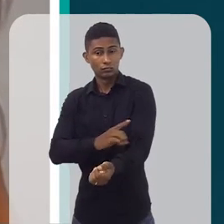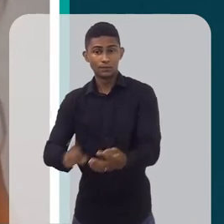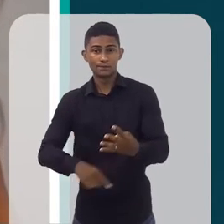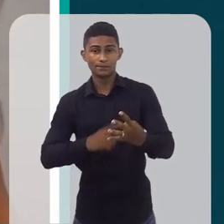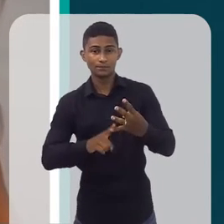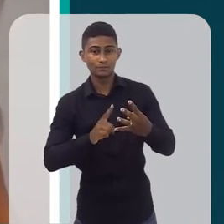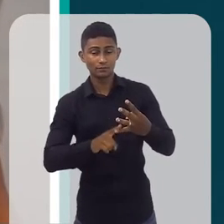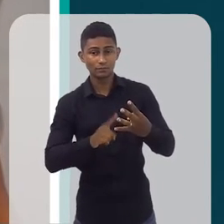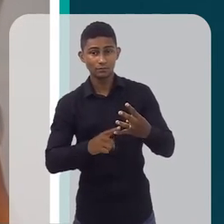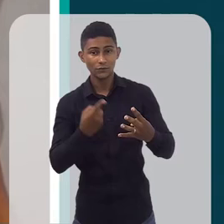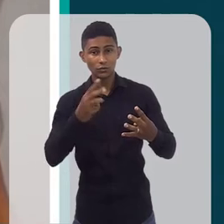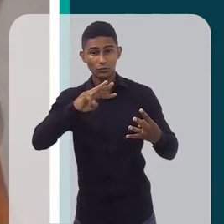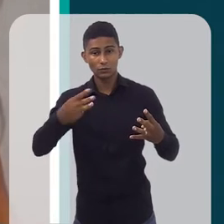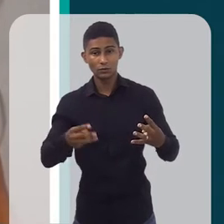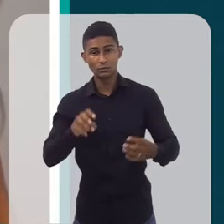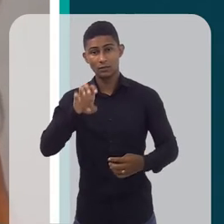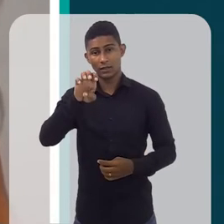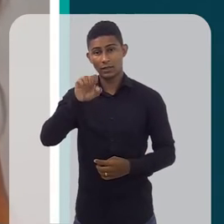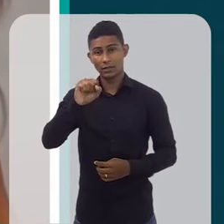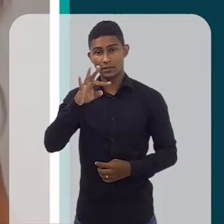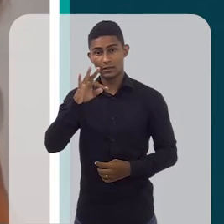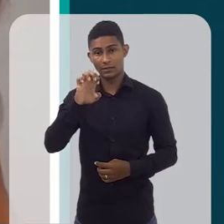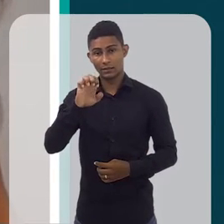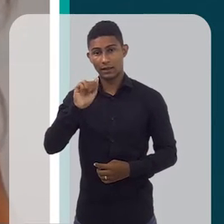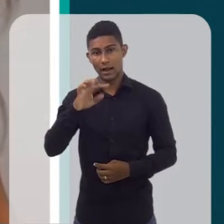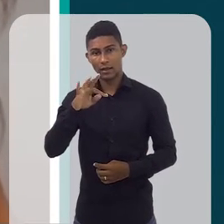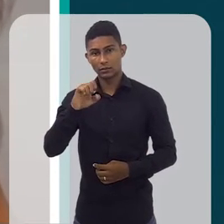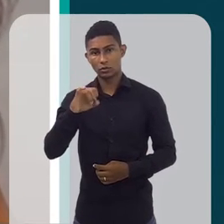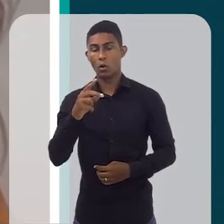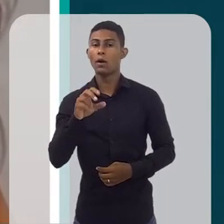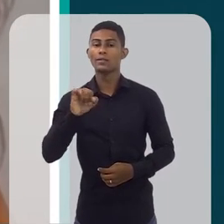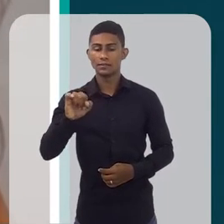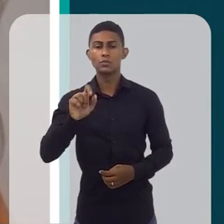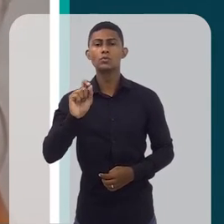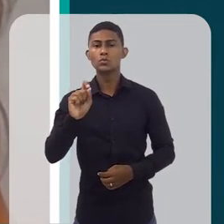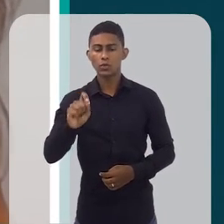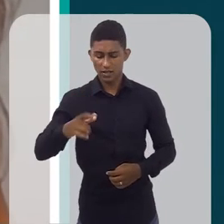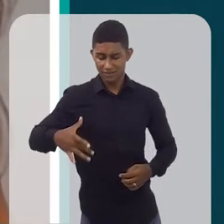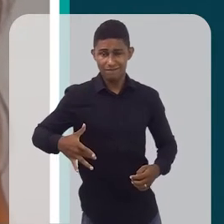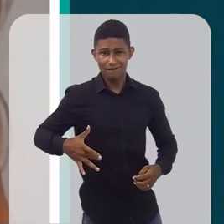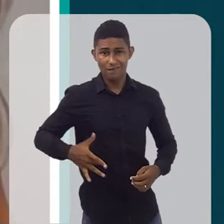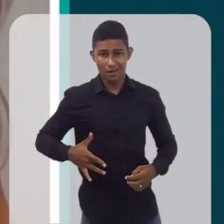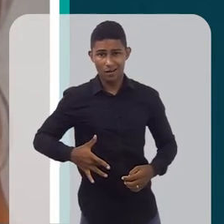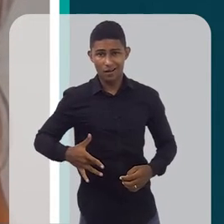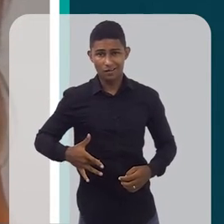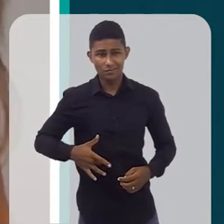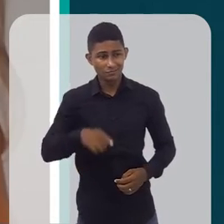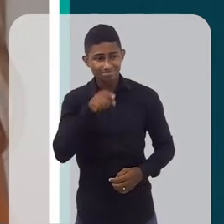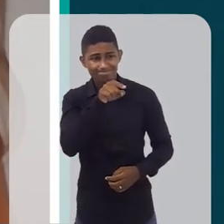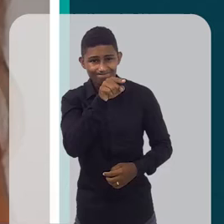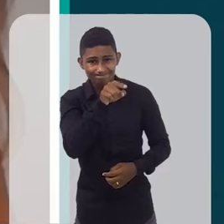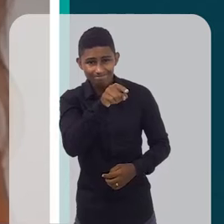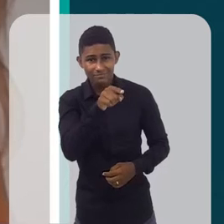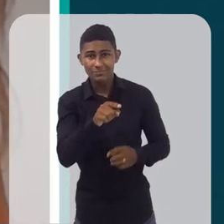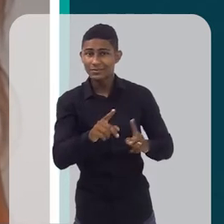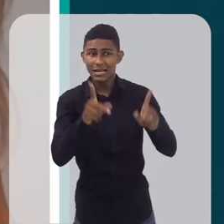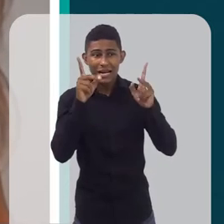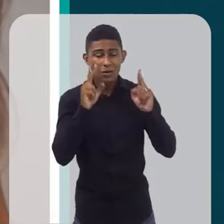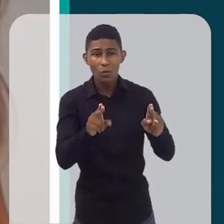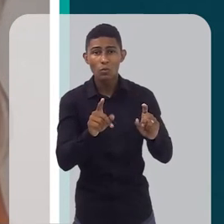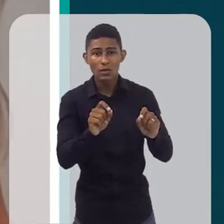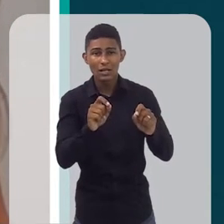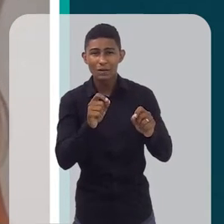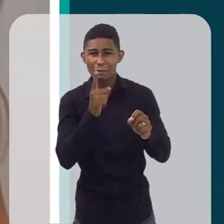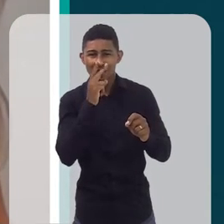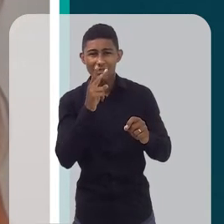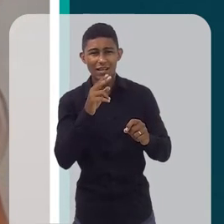crianças com esteatose hepática, e a esteatose hepática é muito grave, porque esse fígado dessa criança fica como se fosse um